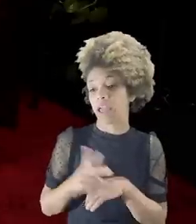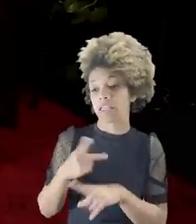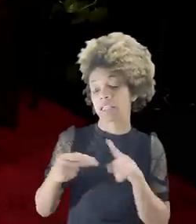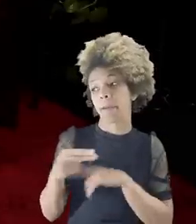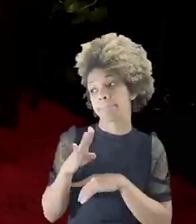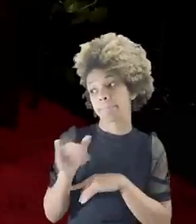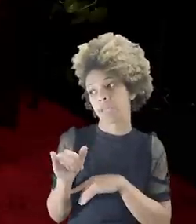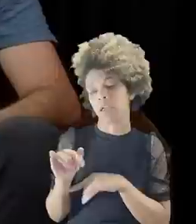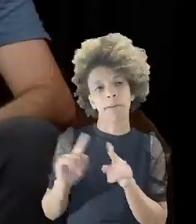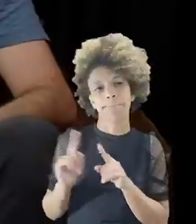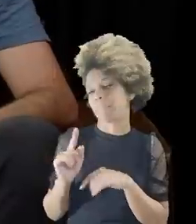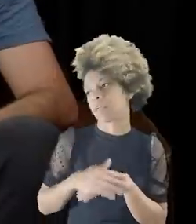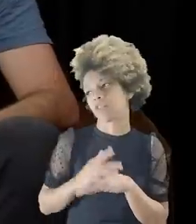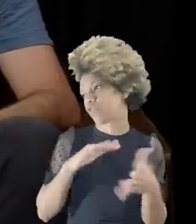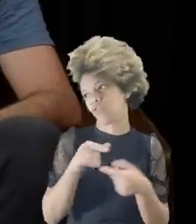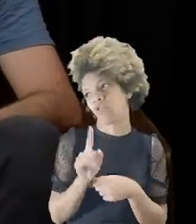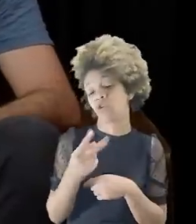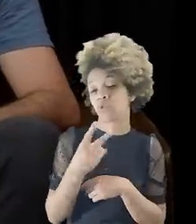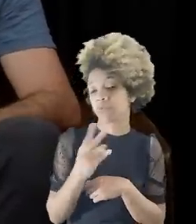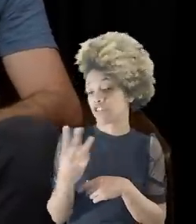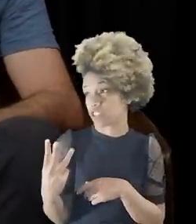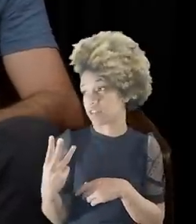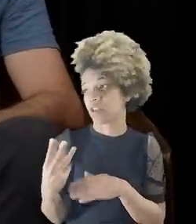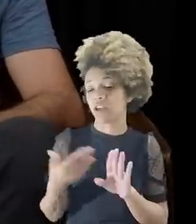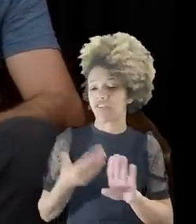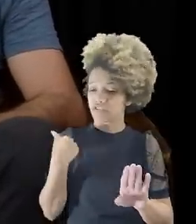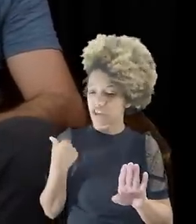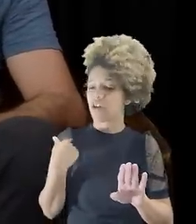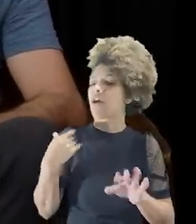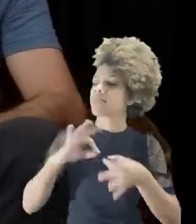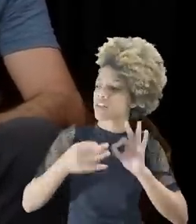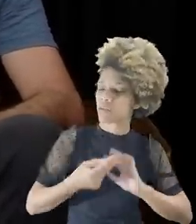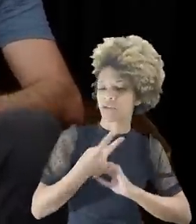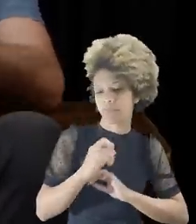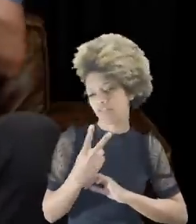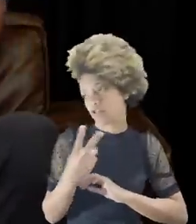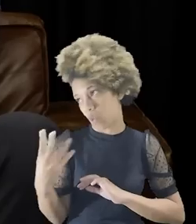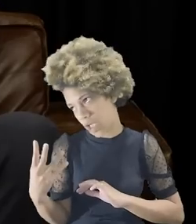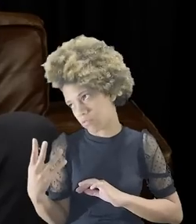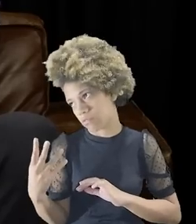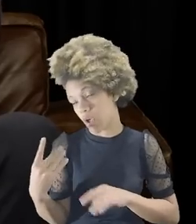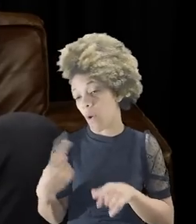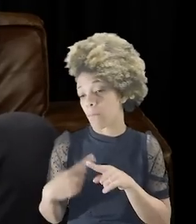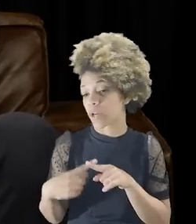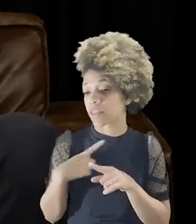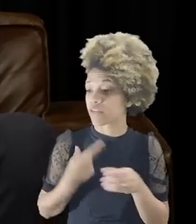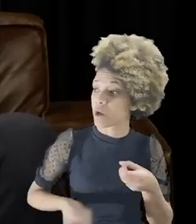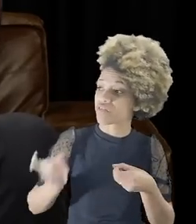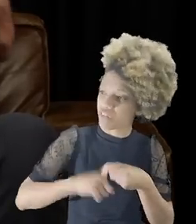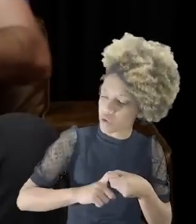foram vice-campeões só que eles não classificaram o mundial 2023 e vão ficar de fora da olimpíada 2024 porque eles jogaram uma